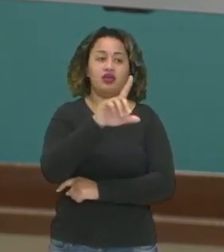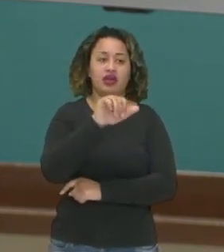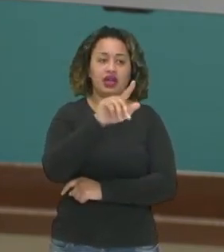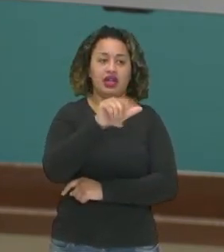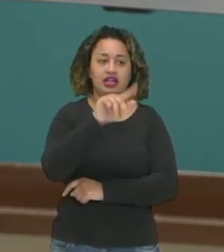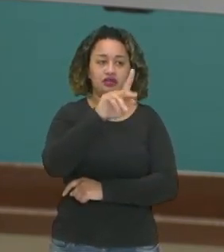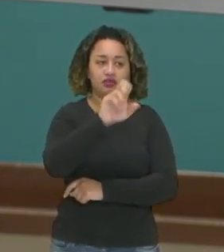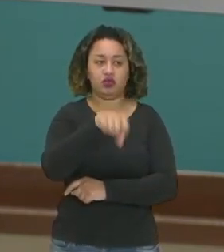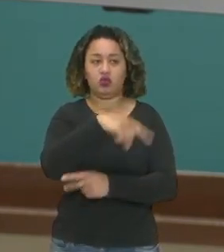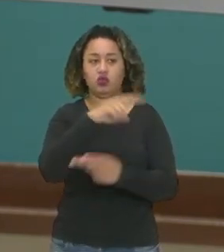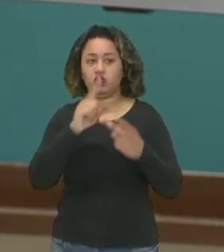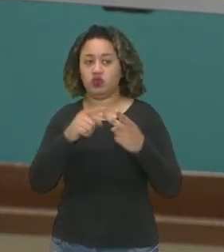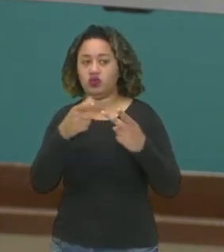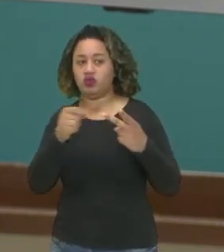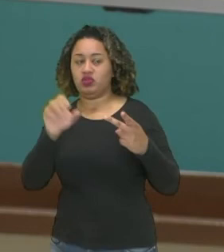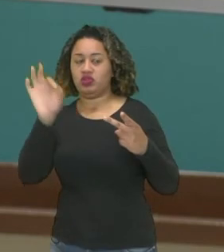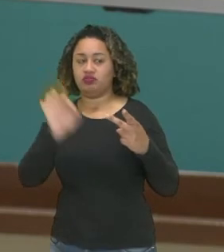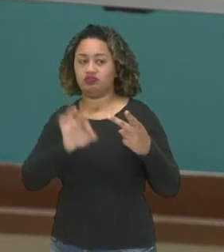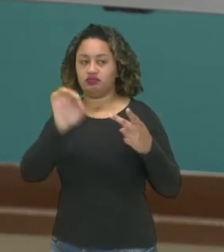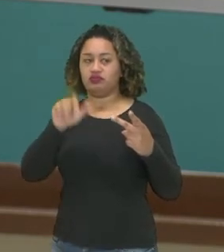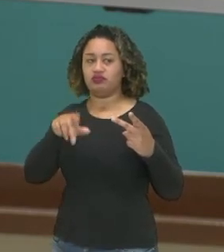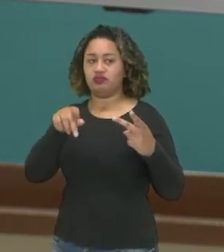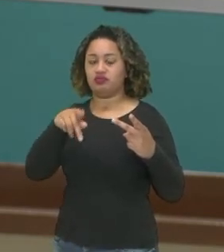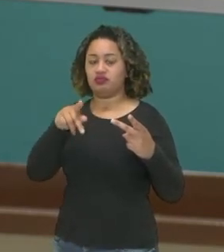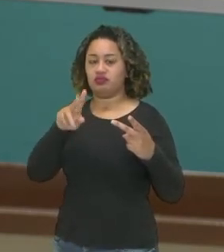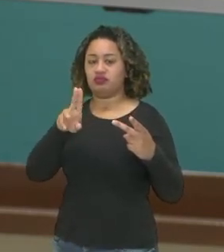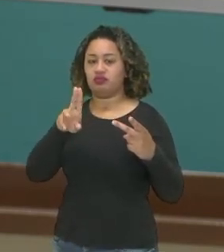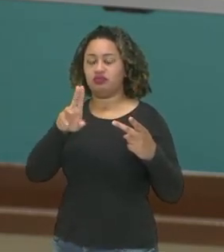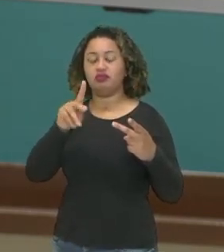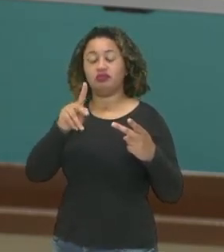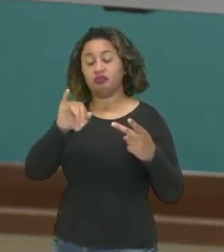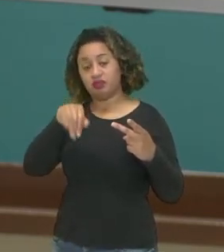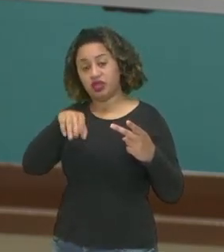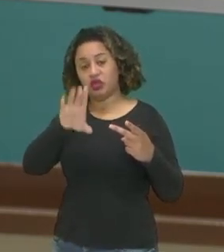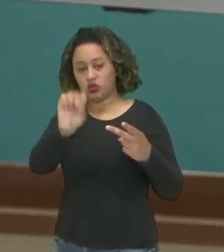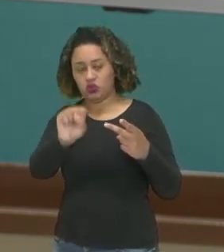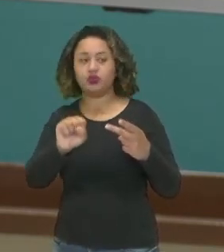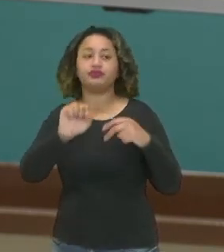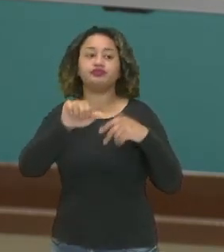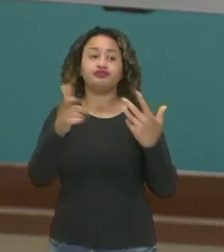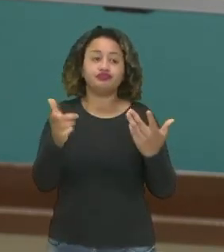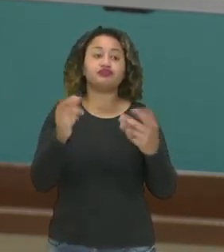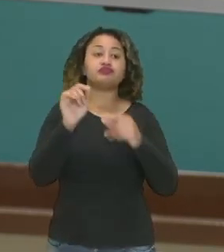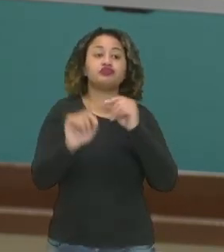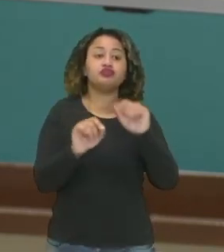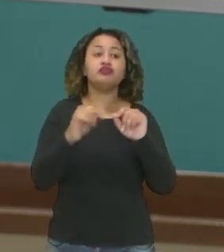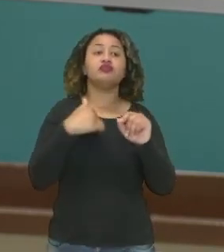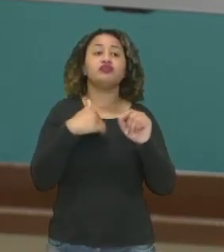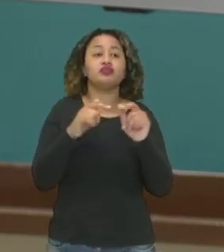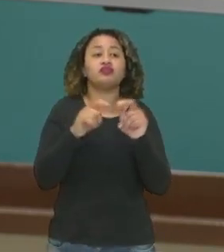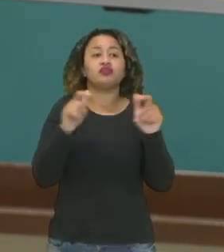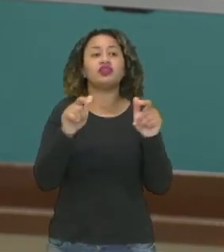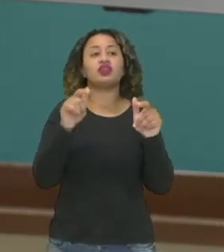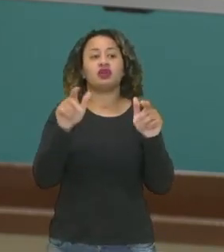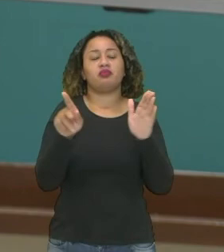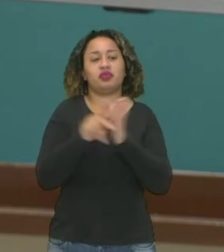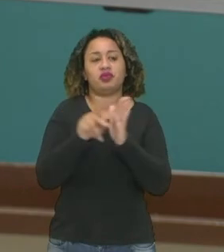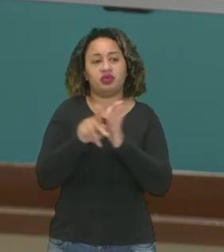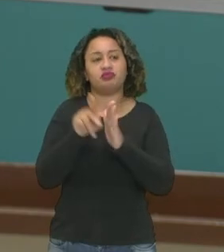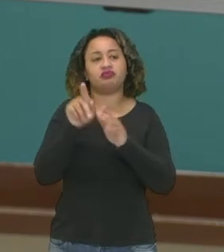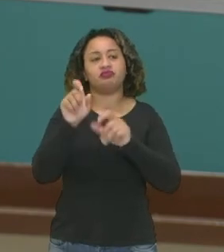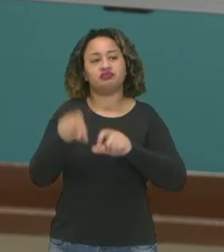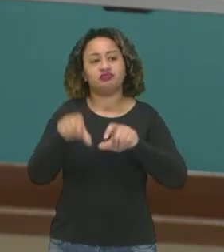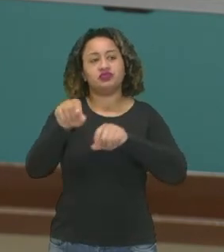20% praticamente de pinos. Portanto, a produção da extração vegetal da silvicultura, né, com base aí